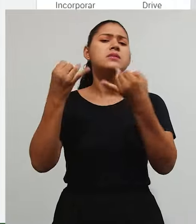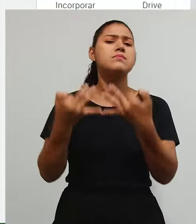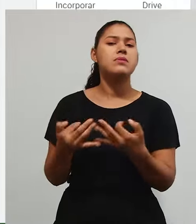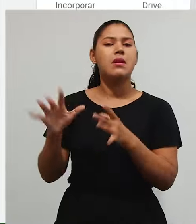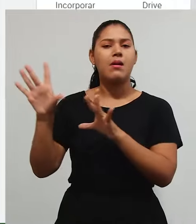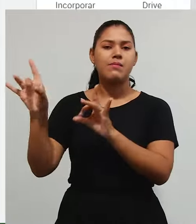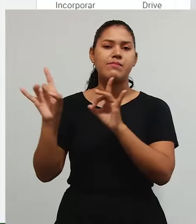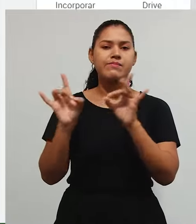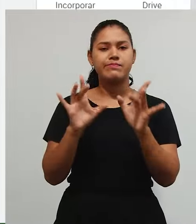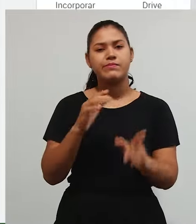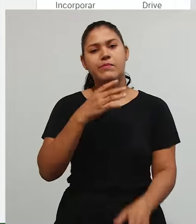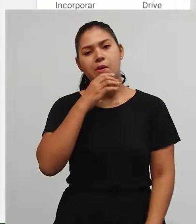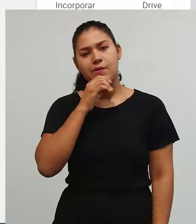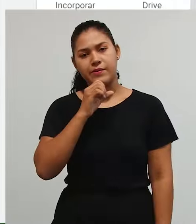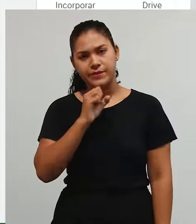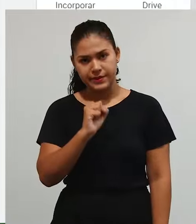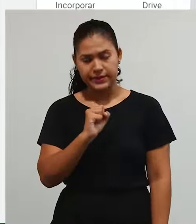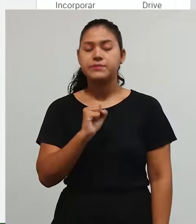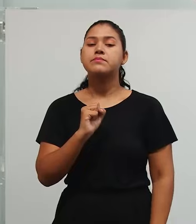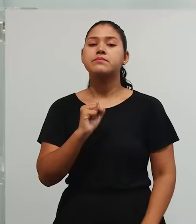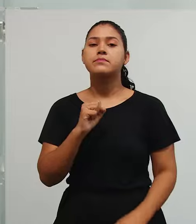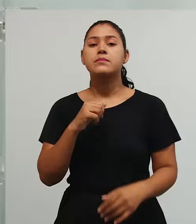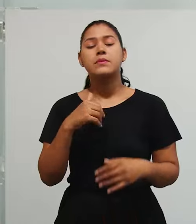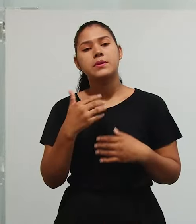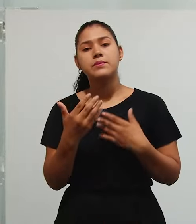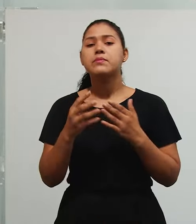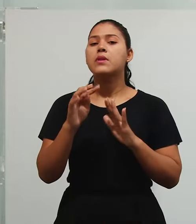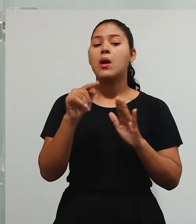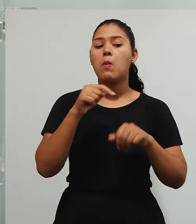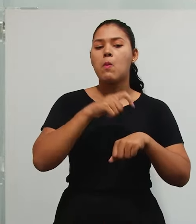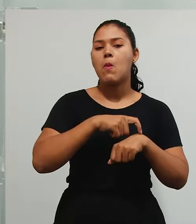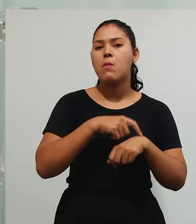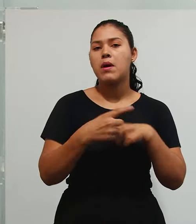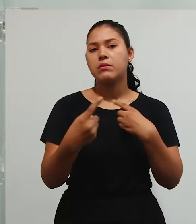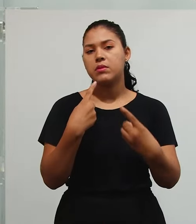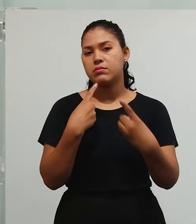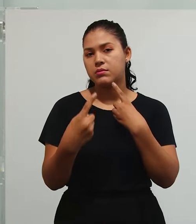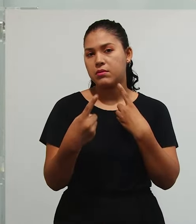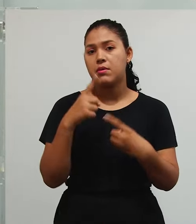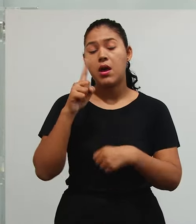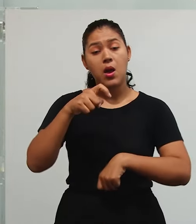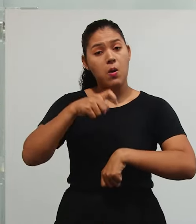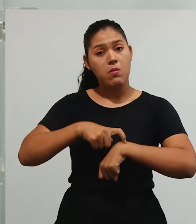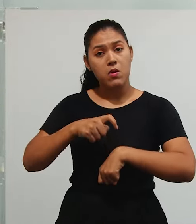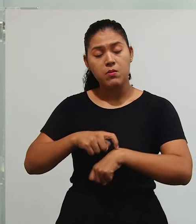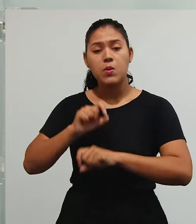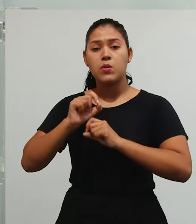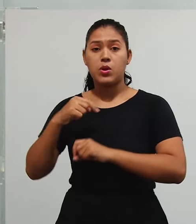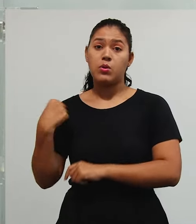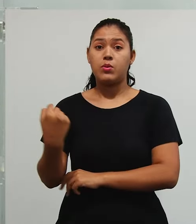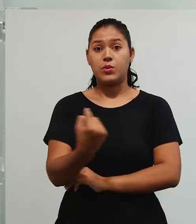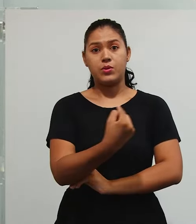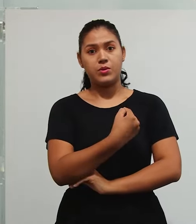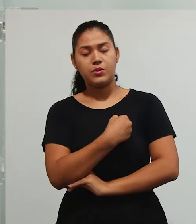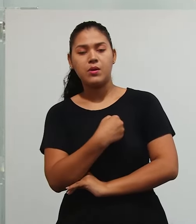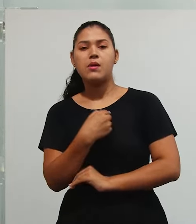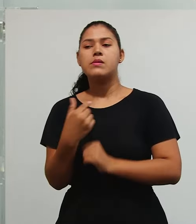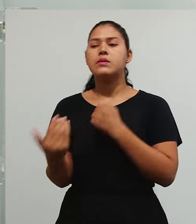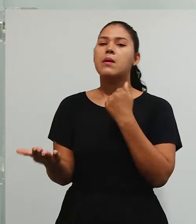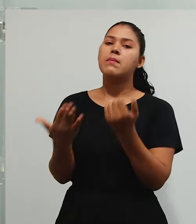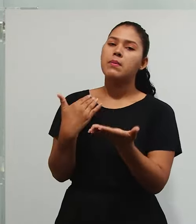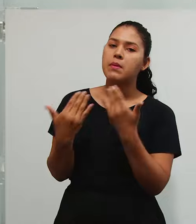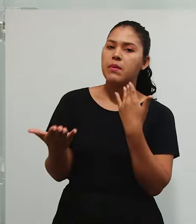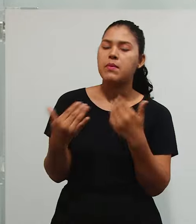do Paulo Freire, você coloca, esse momento do diálogo foi um momento em que a gente esteve com o professor, né,